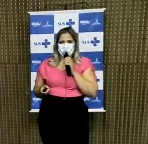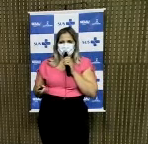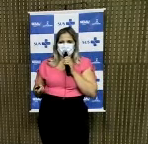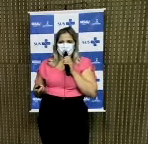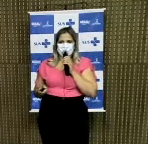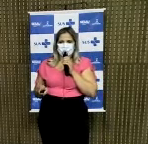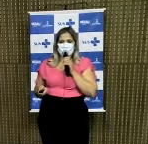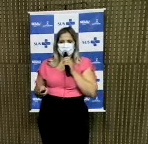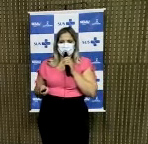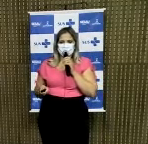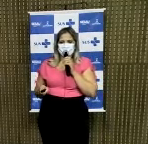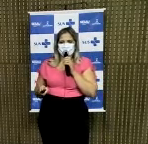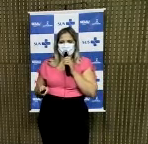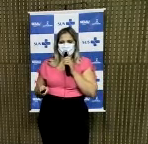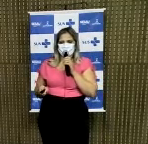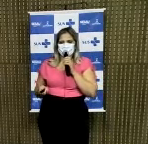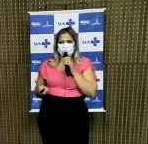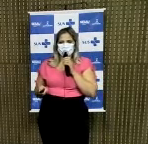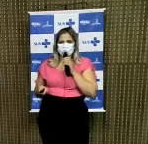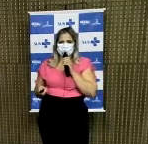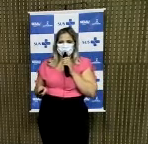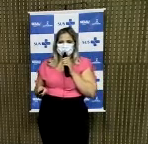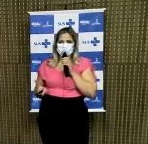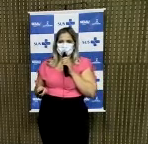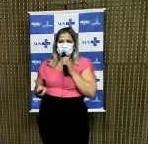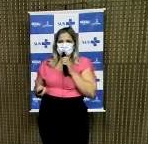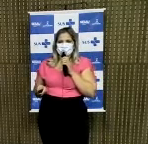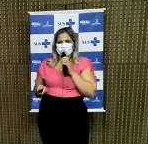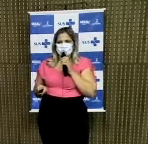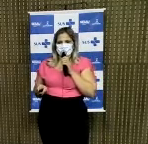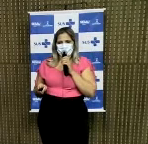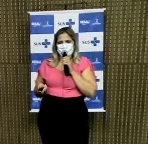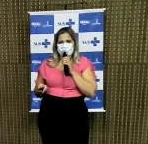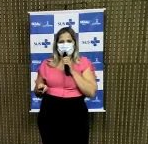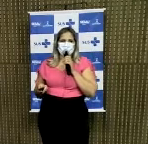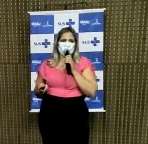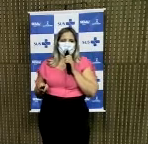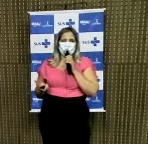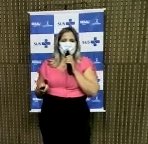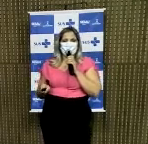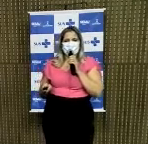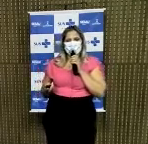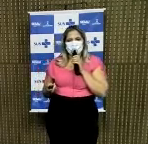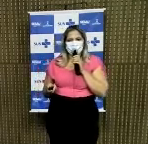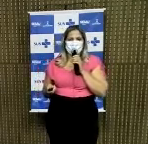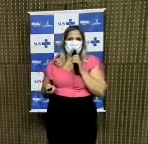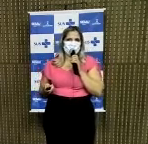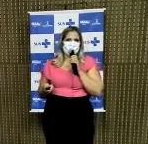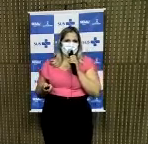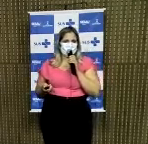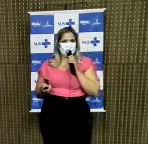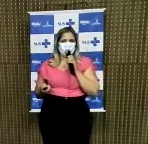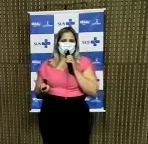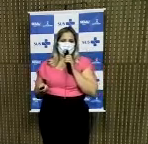Aí aqui a gente tem as consultas, né, de hipertensão, né, vocês podem observar que aqui os pacientes,